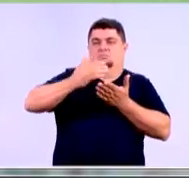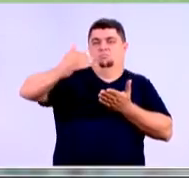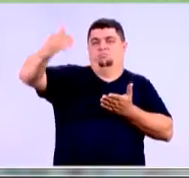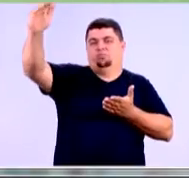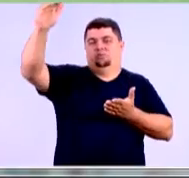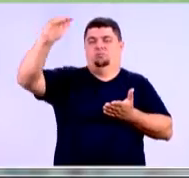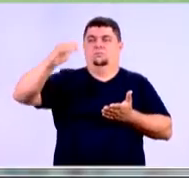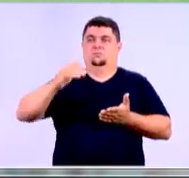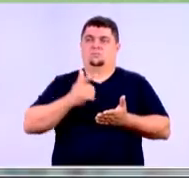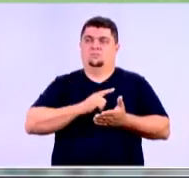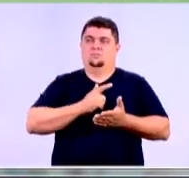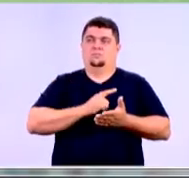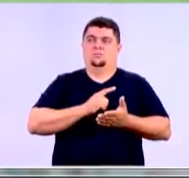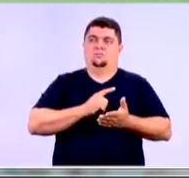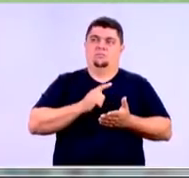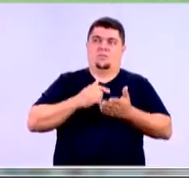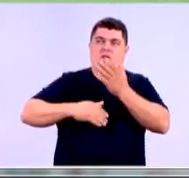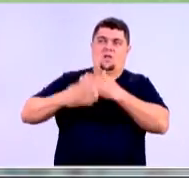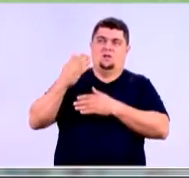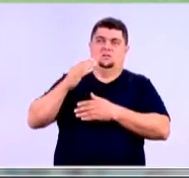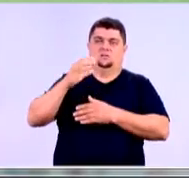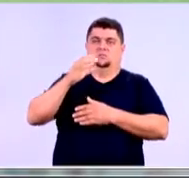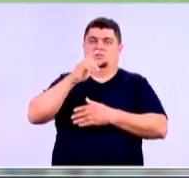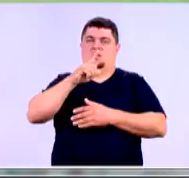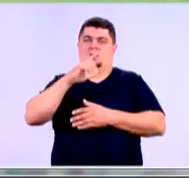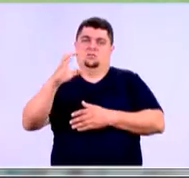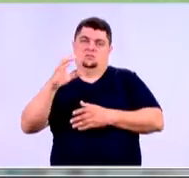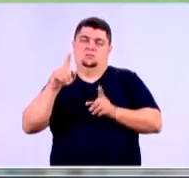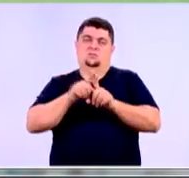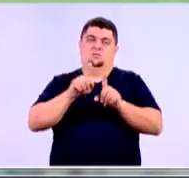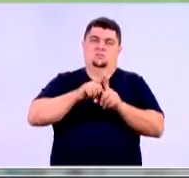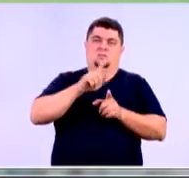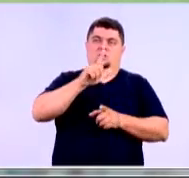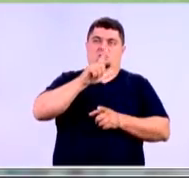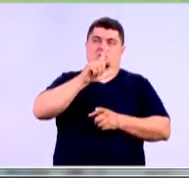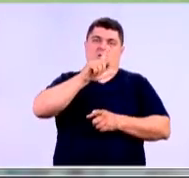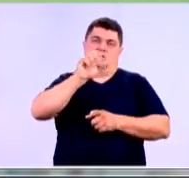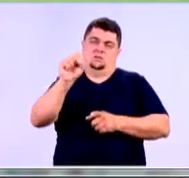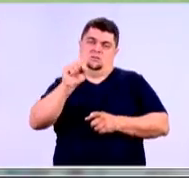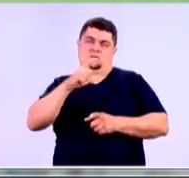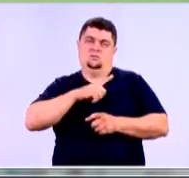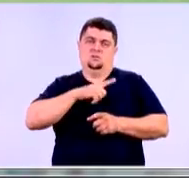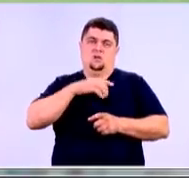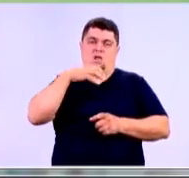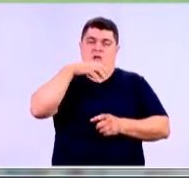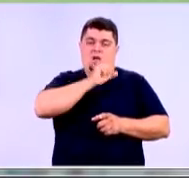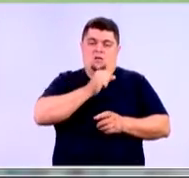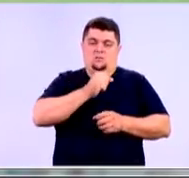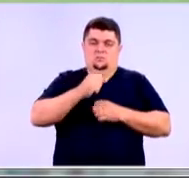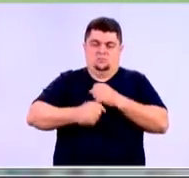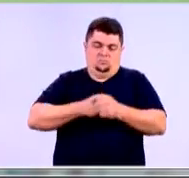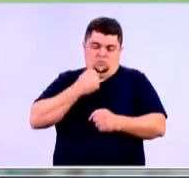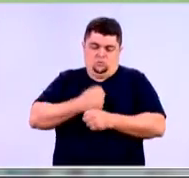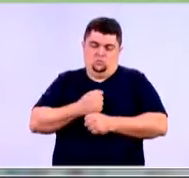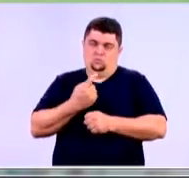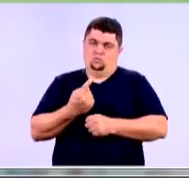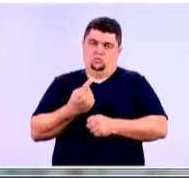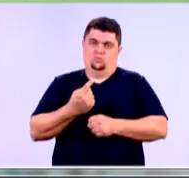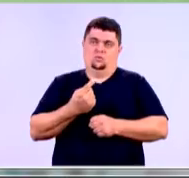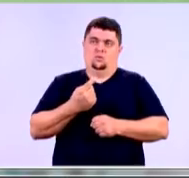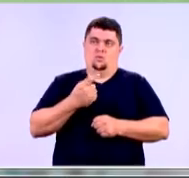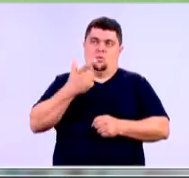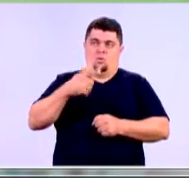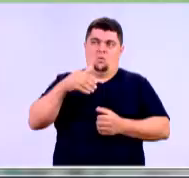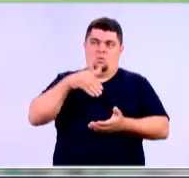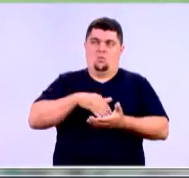corrente. Na liquidez seca e corrente a gente vai considerar só as coisas que estão dentro de um exercício. Aqui na liquidez geral, a gente vai considerar